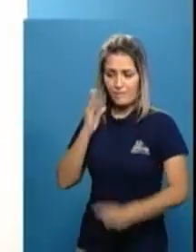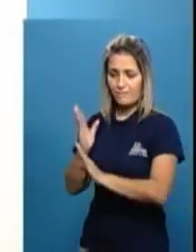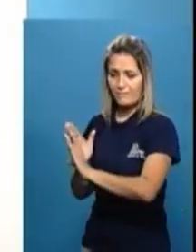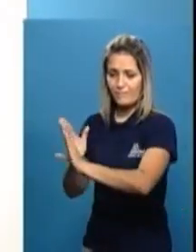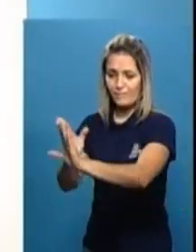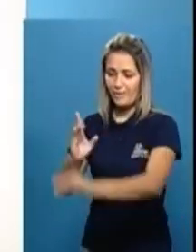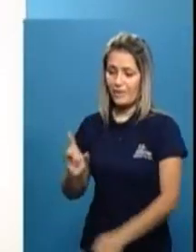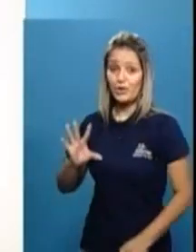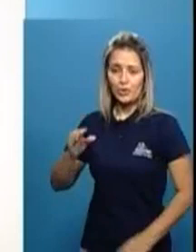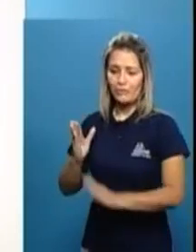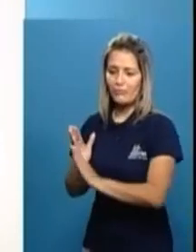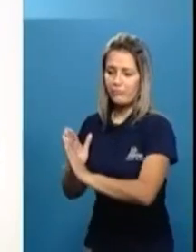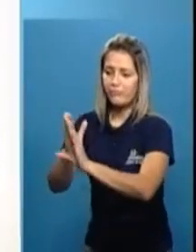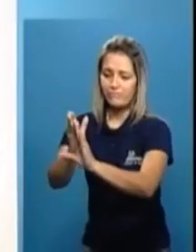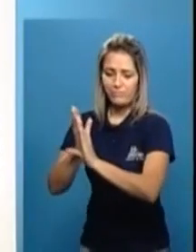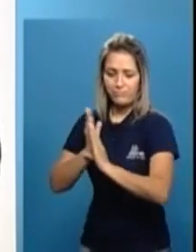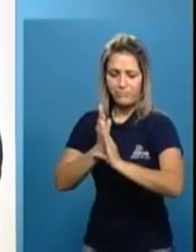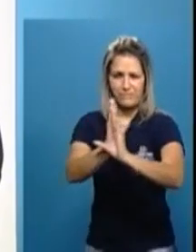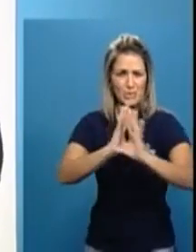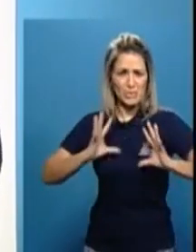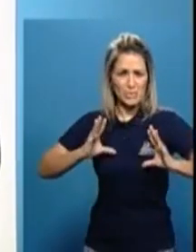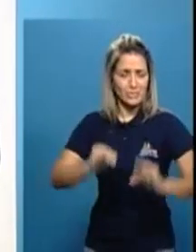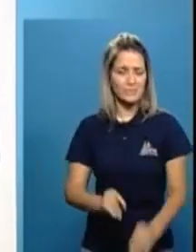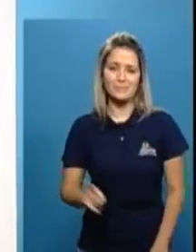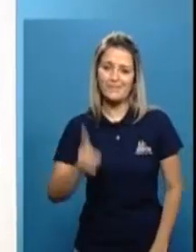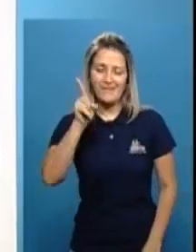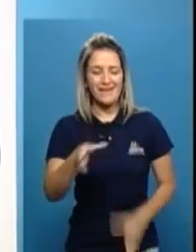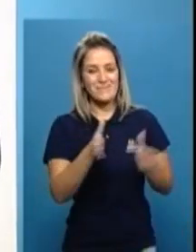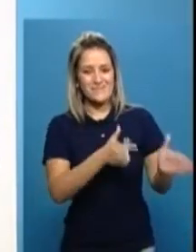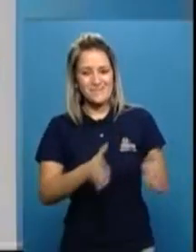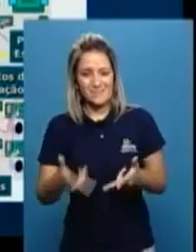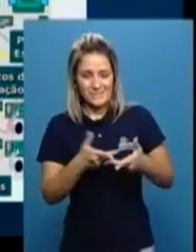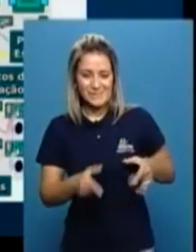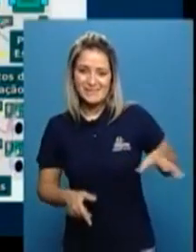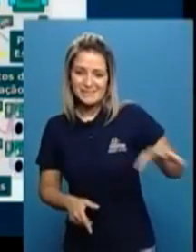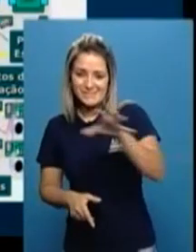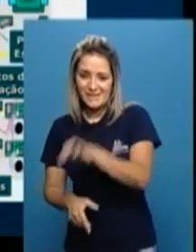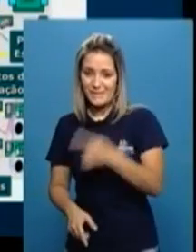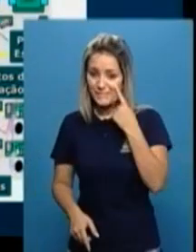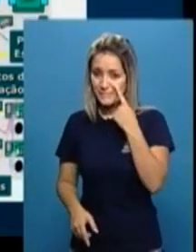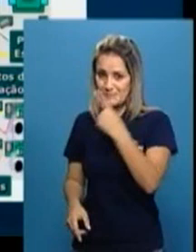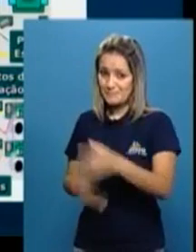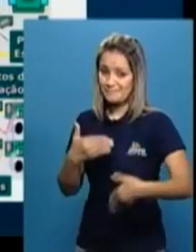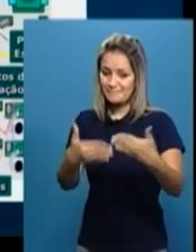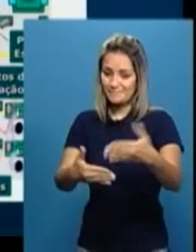Este é um exemplo bem típico de layout por processo. Me acompanha no próximo